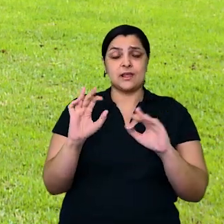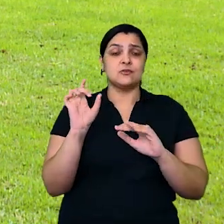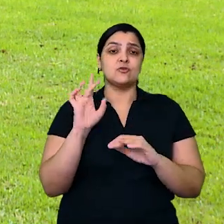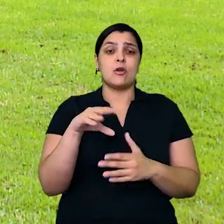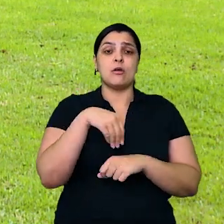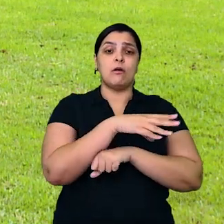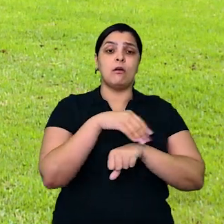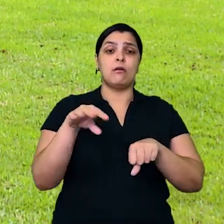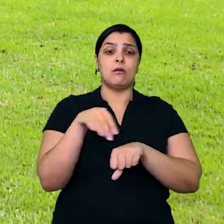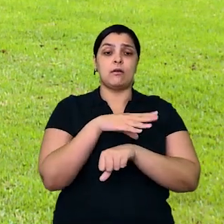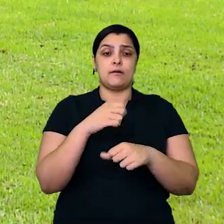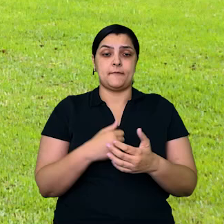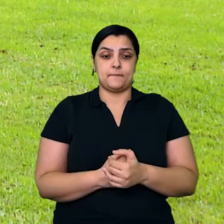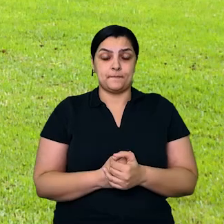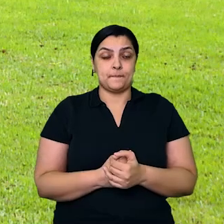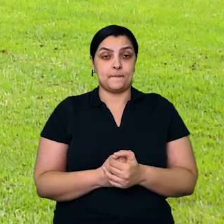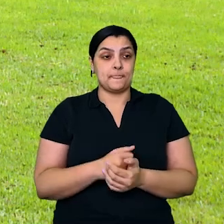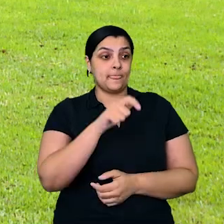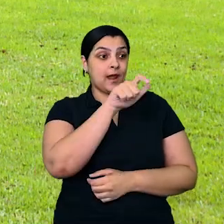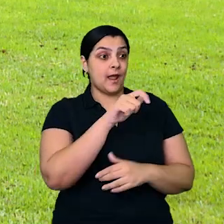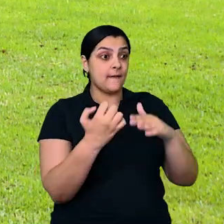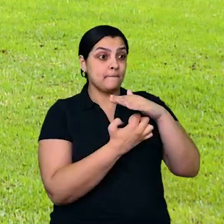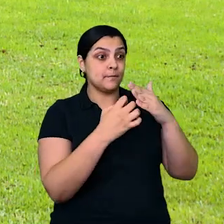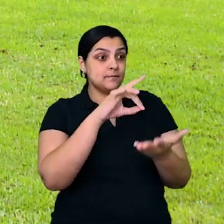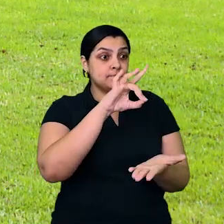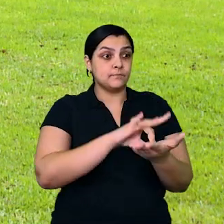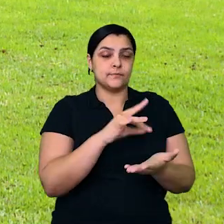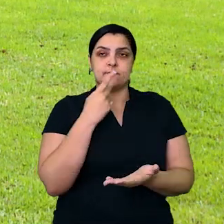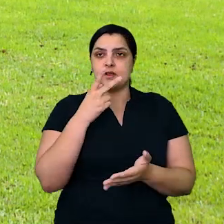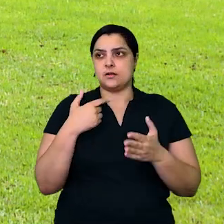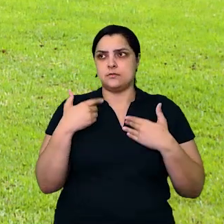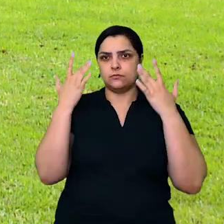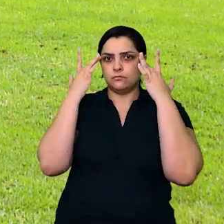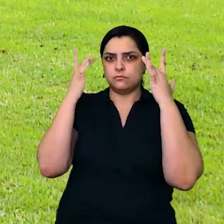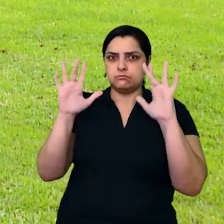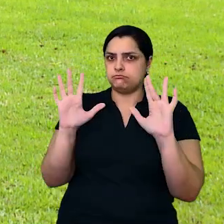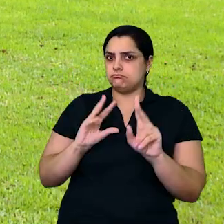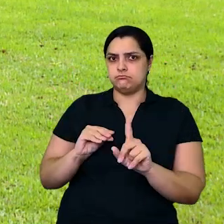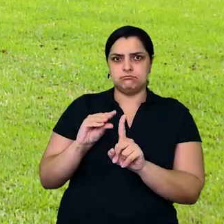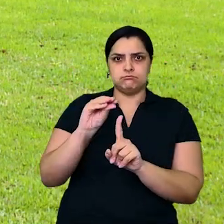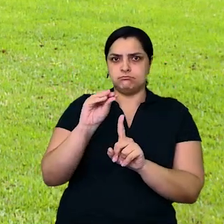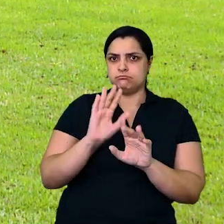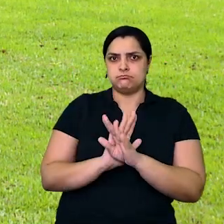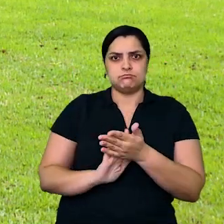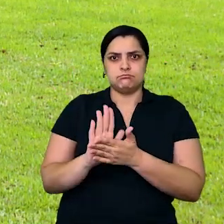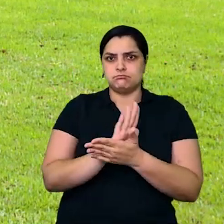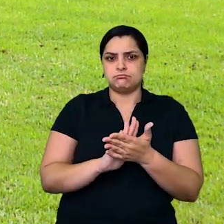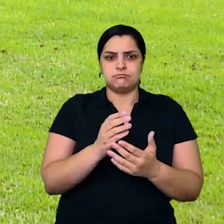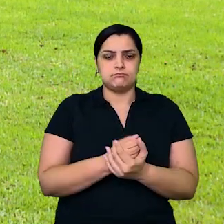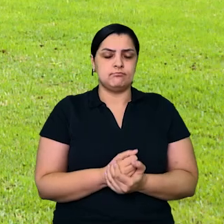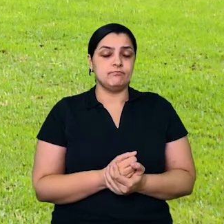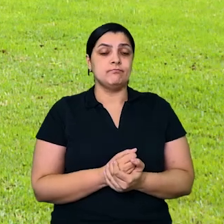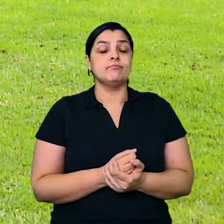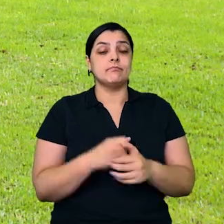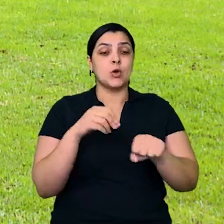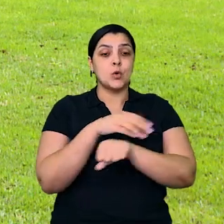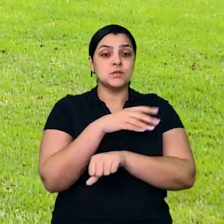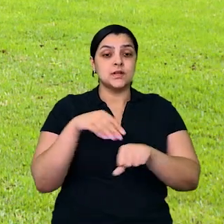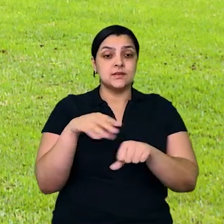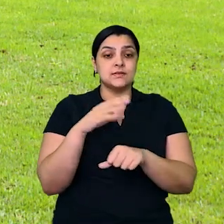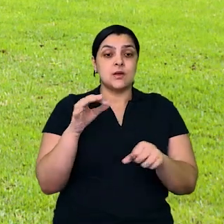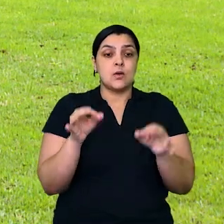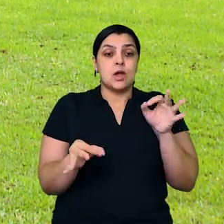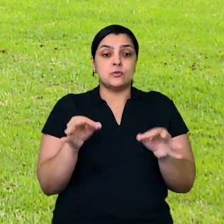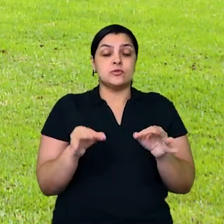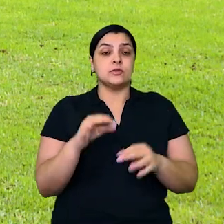de obra. Já a companhia tomadora do serviço informou não saber do suposto assédio. Na audiência de conciliação,